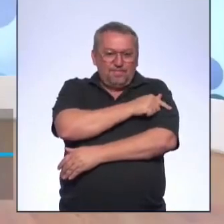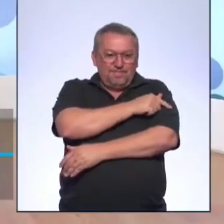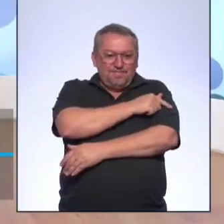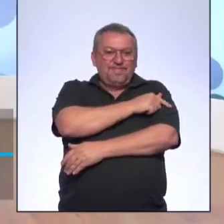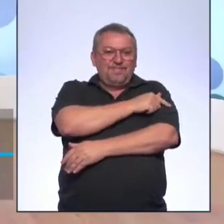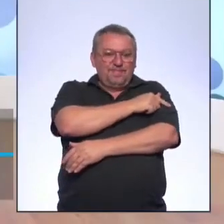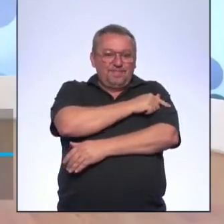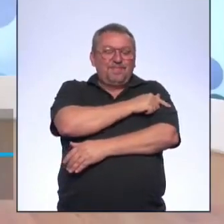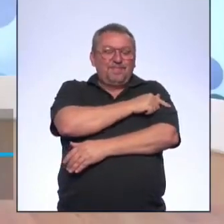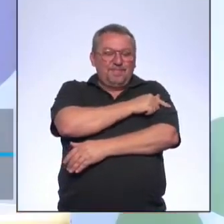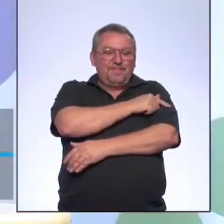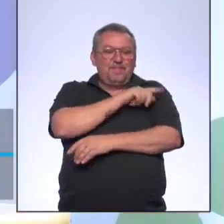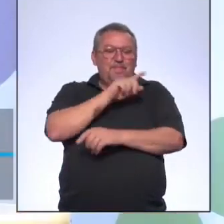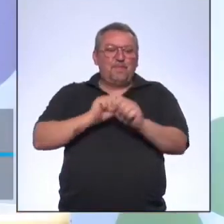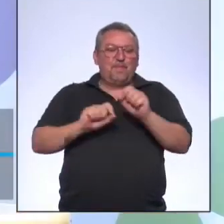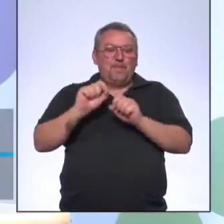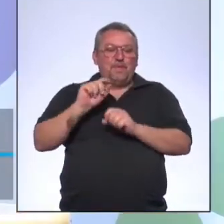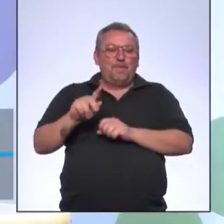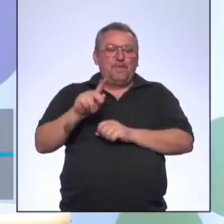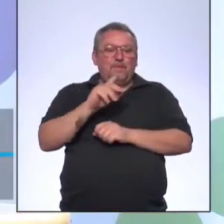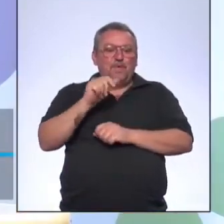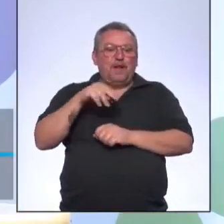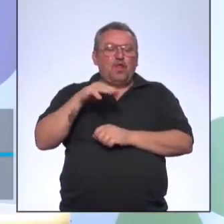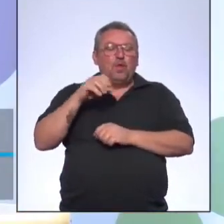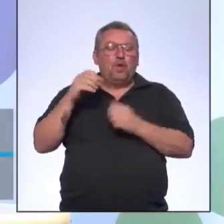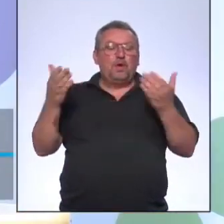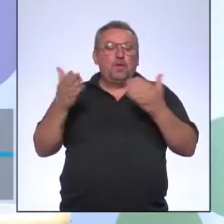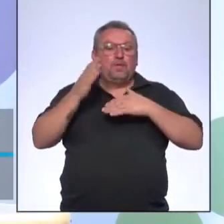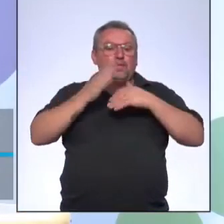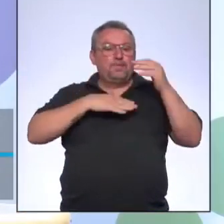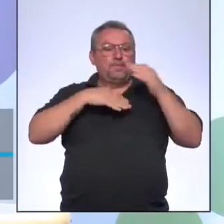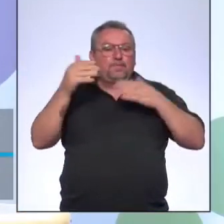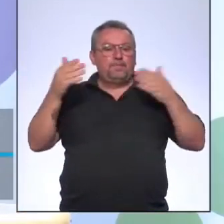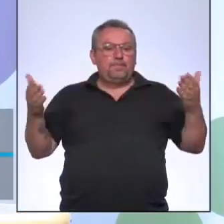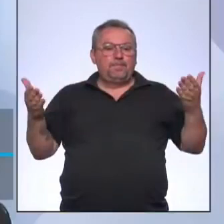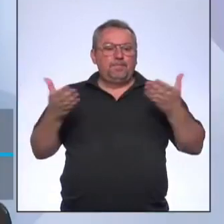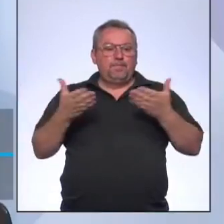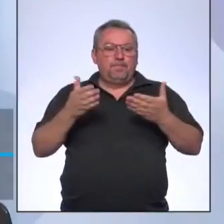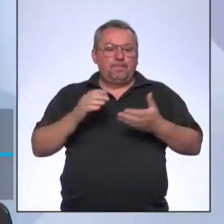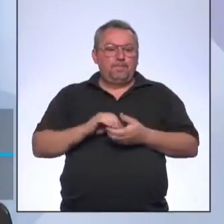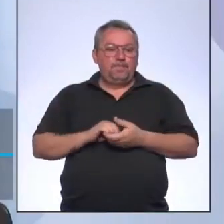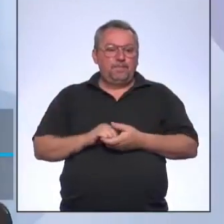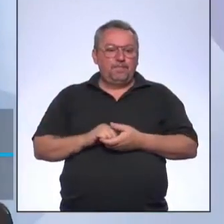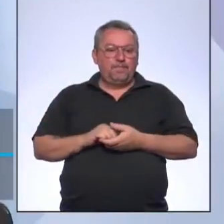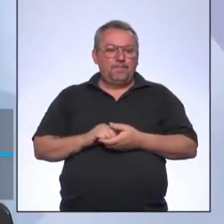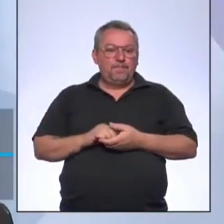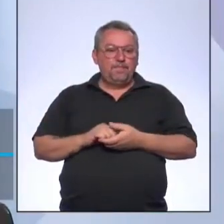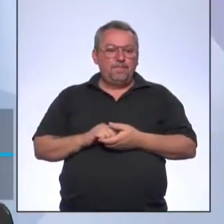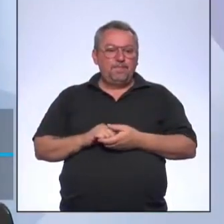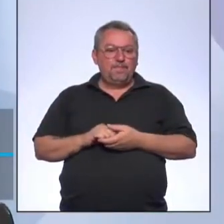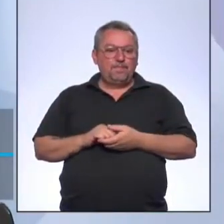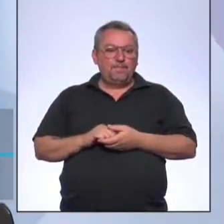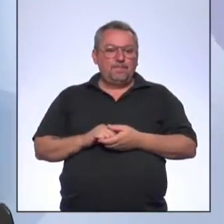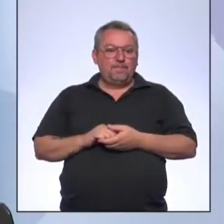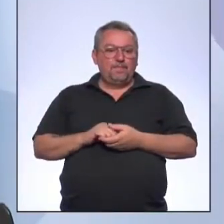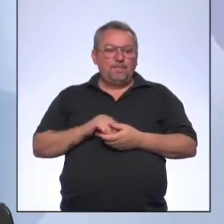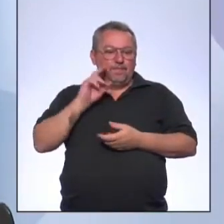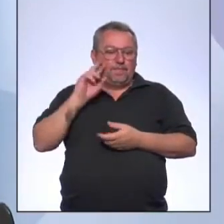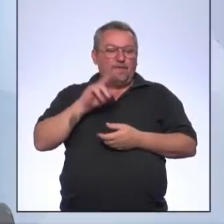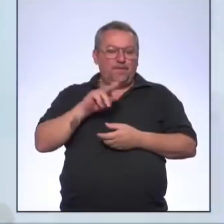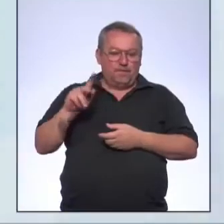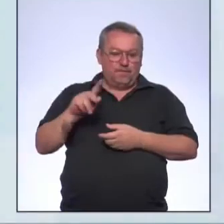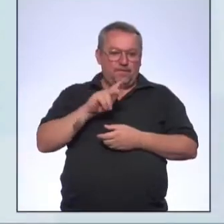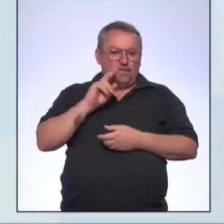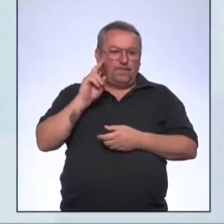ensino fundamental. E, professora Antônia, quais habilidades que a gente vai trabalhar hoje? Por favor, coloque ali no PPT para os